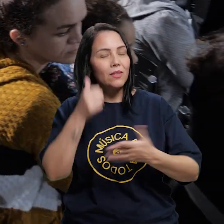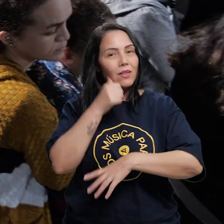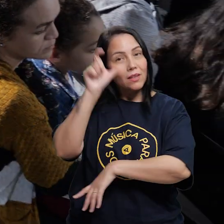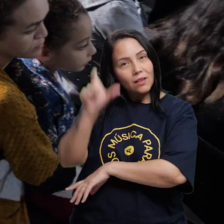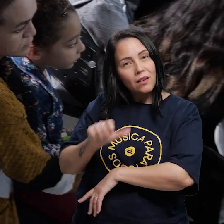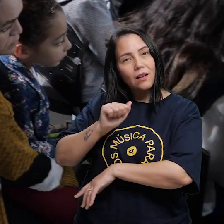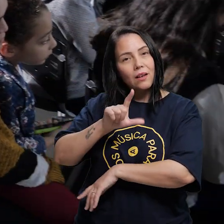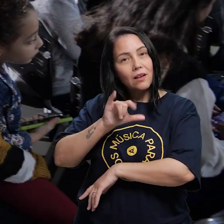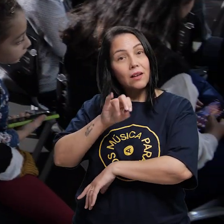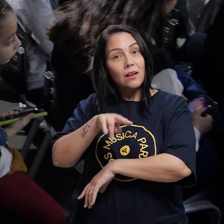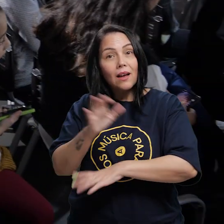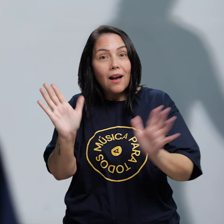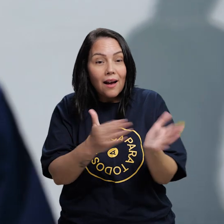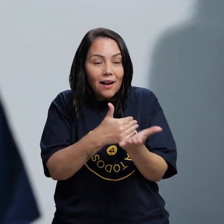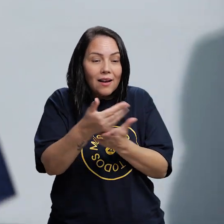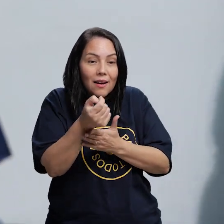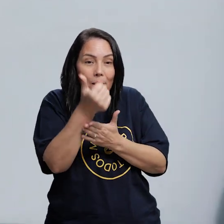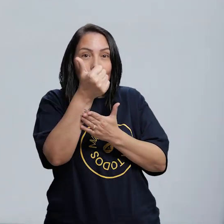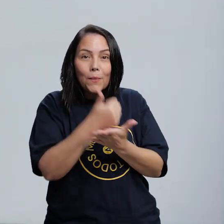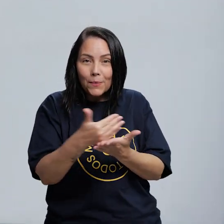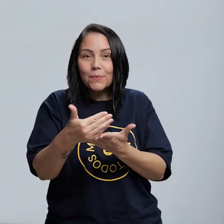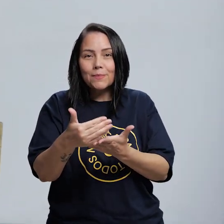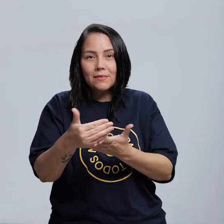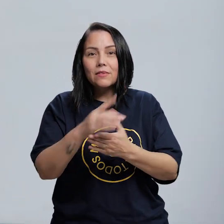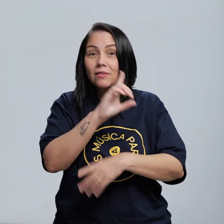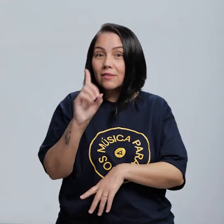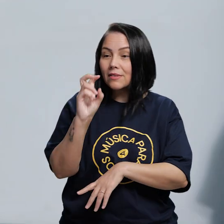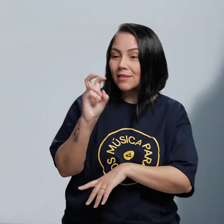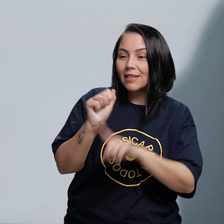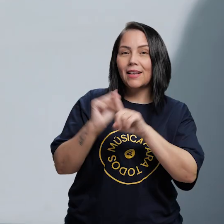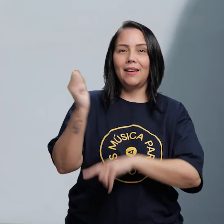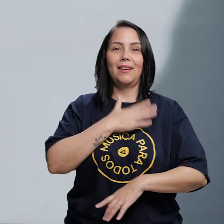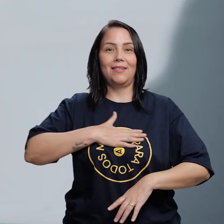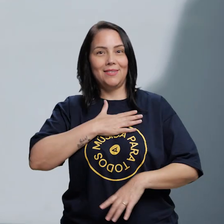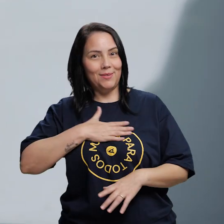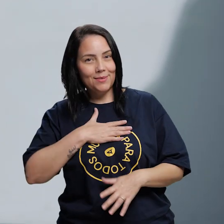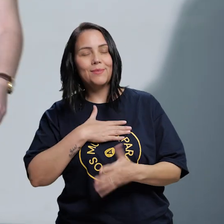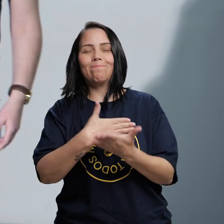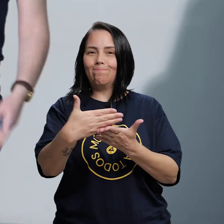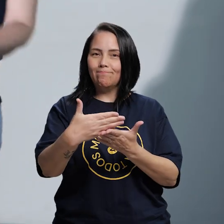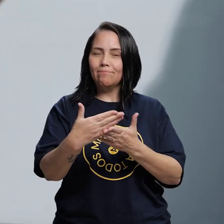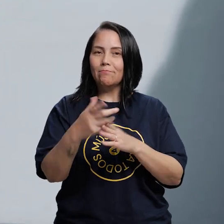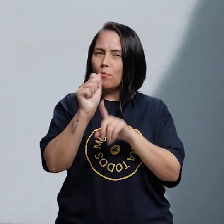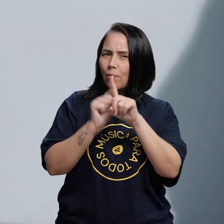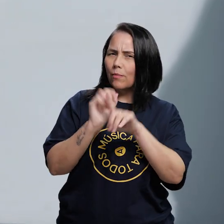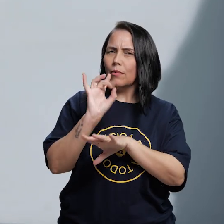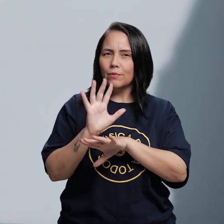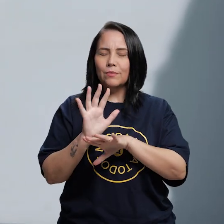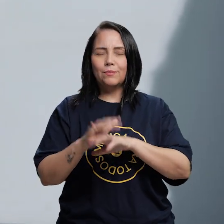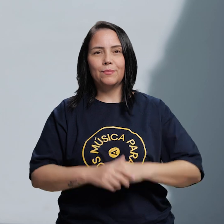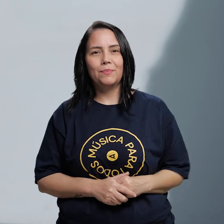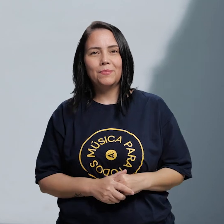A Aline começou a aula agora, recentemente, dia 5 de agosto. Ela...